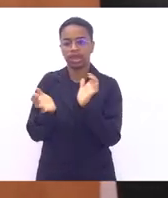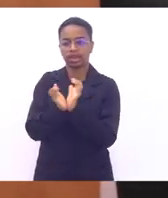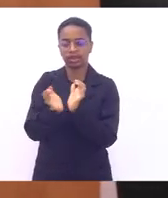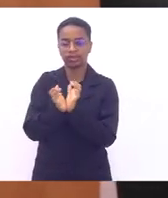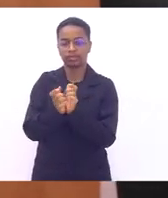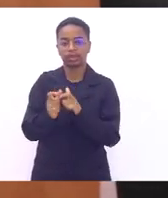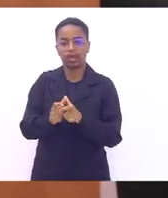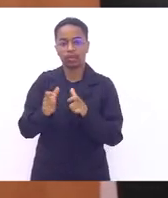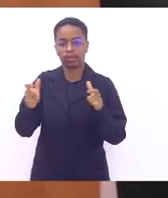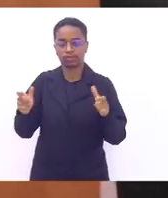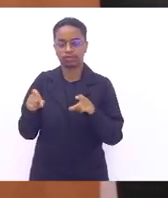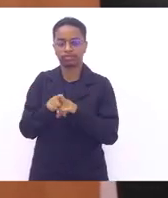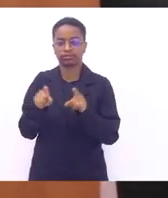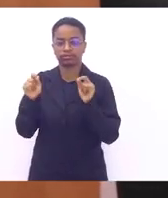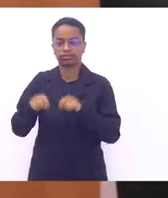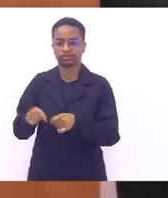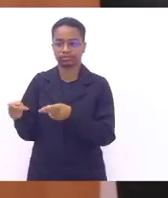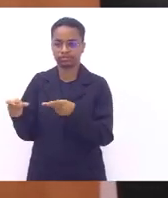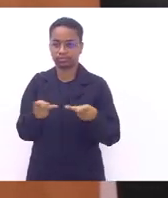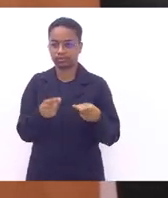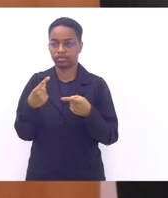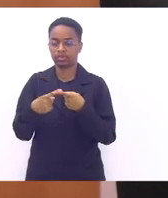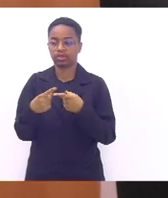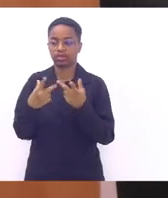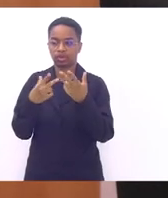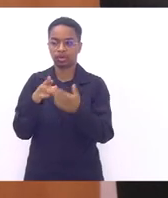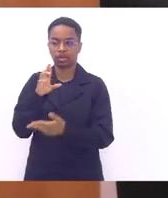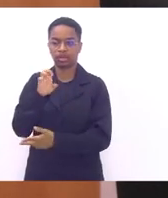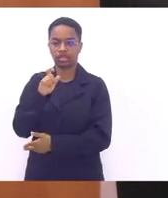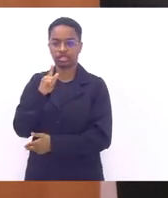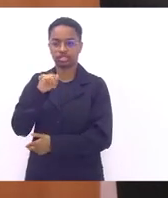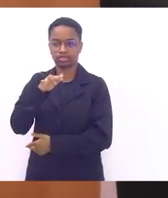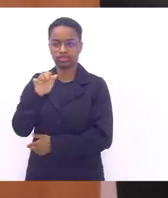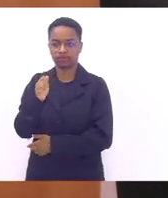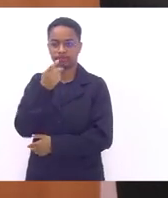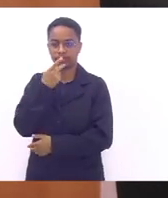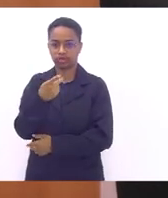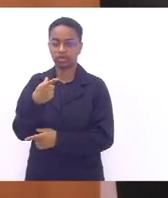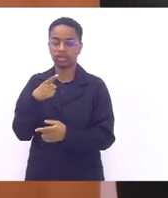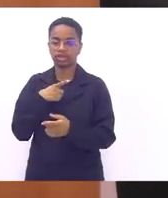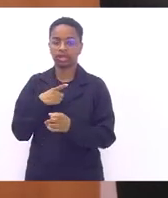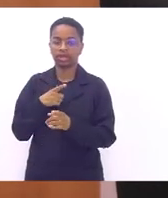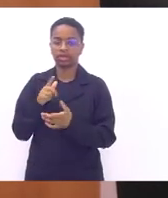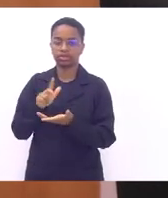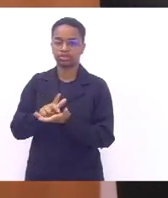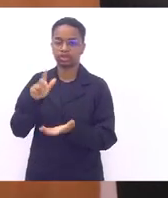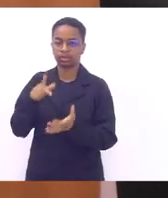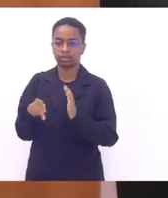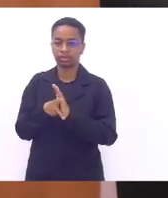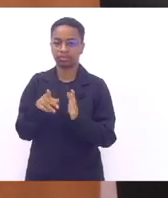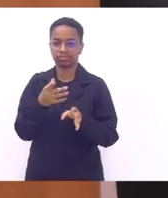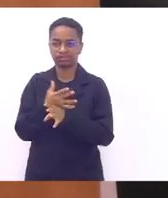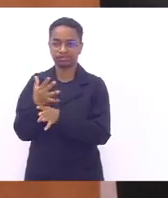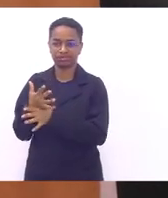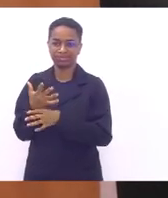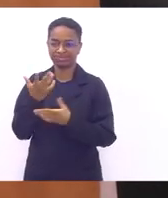a visita. Como a Regina falou, o diagnóstico que os municípios dão para a gente são muito,